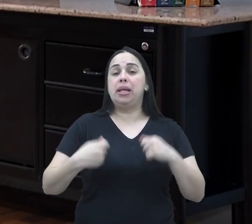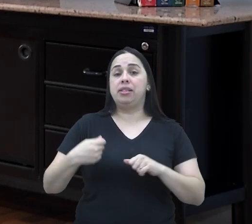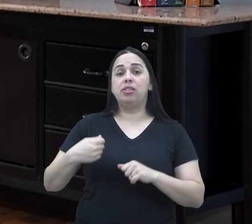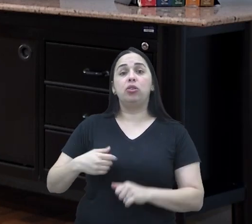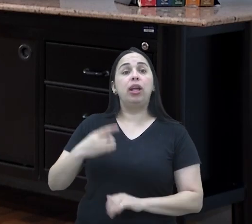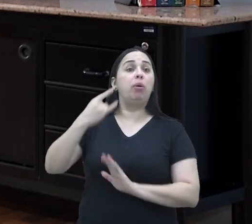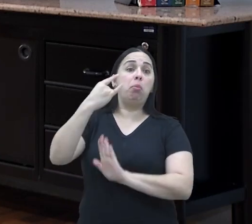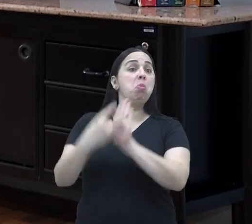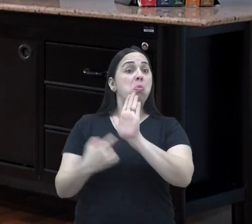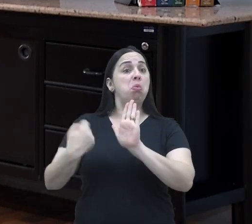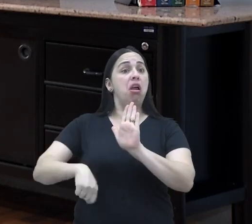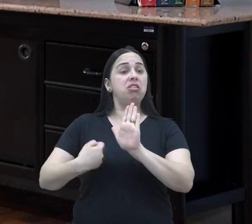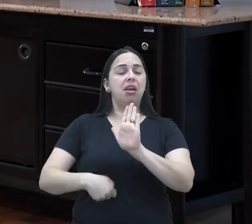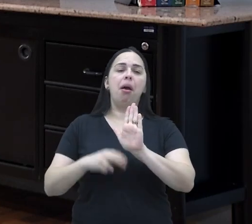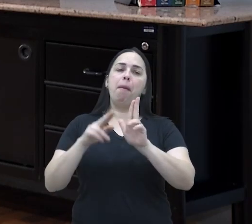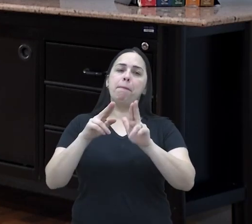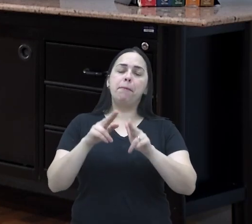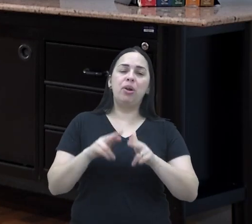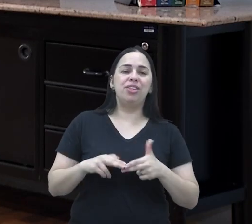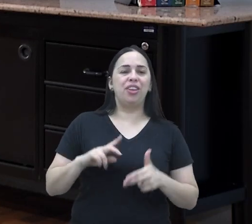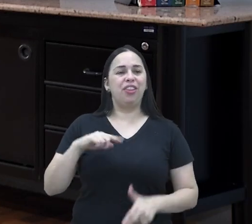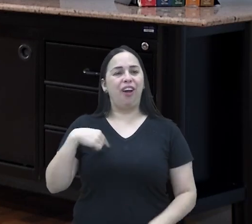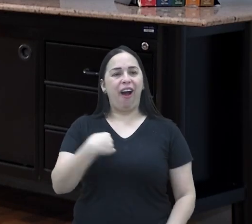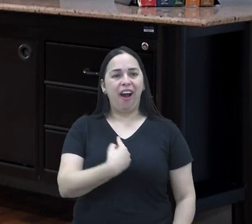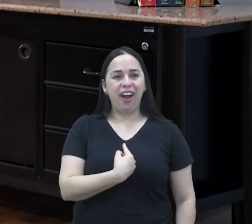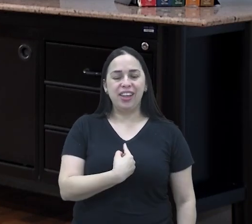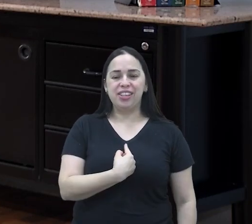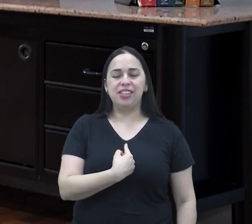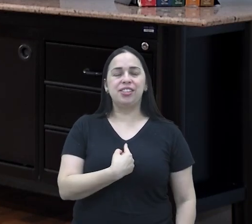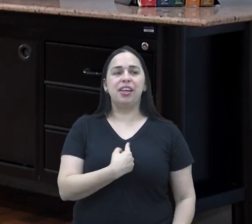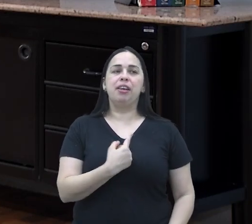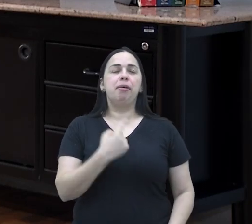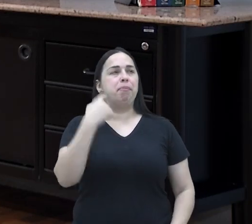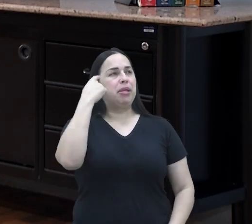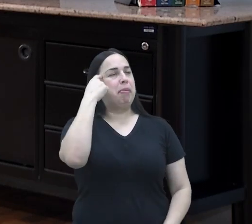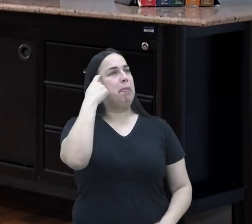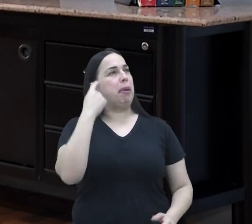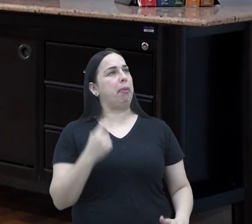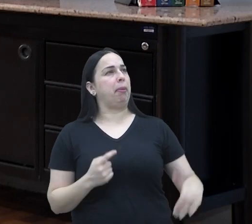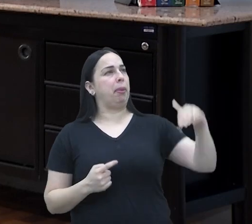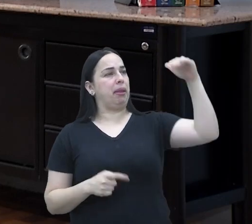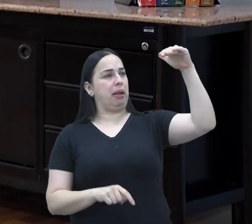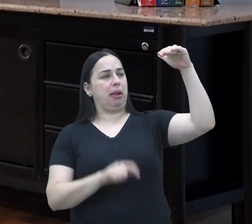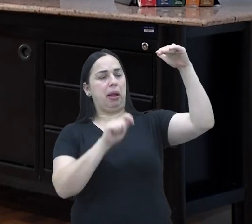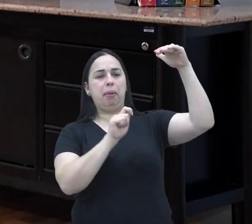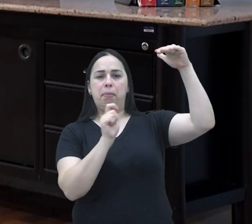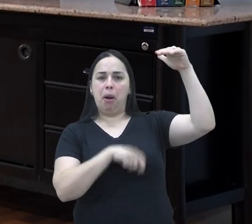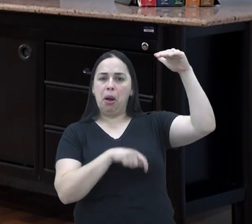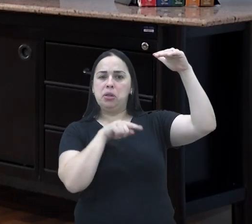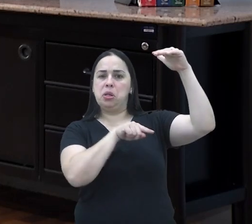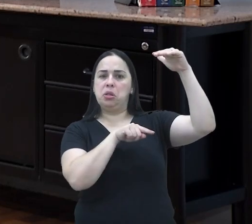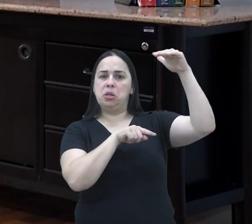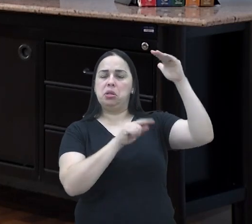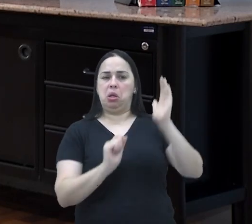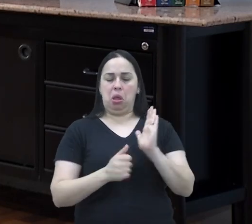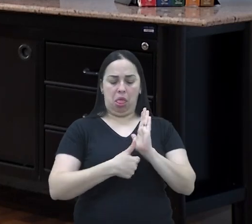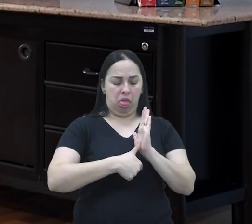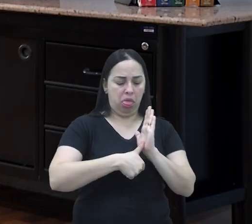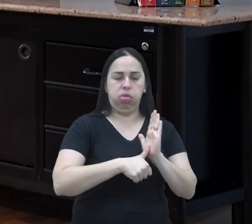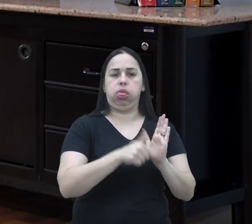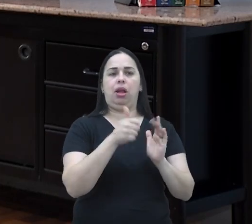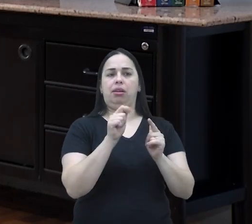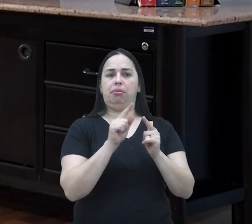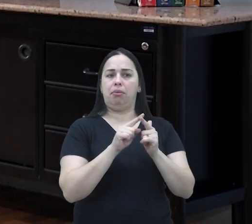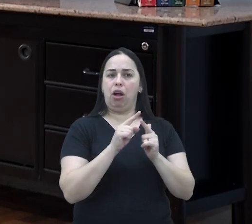educação, ela precisa ter essa identificação, né? Então a gente tem uma preocupação muito grande com a questão do adulto, né? Que ele pode